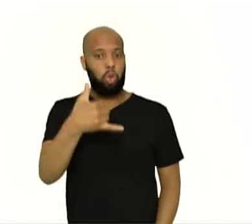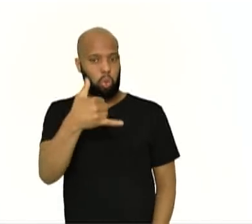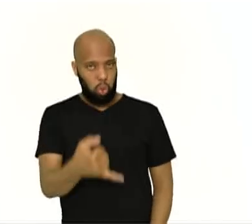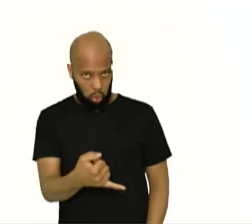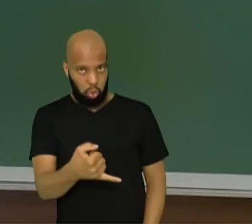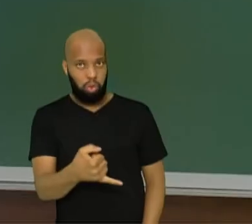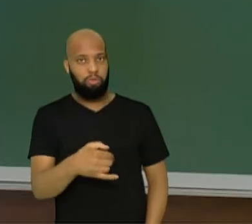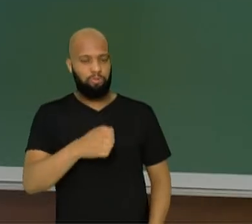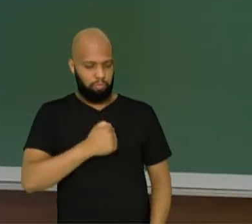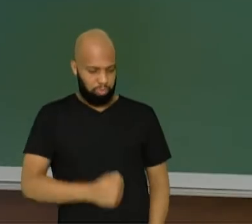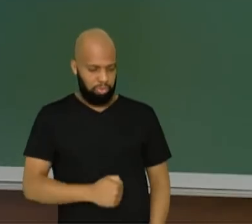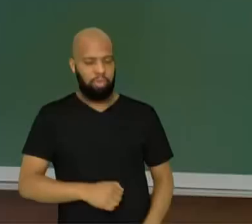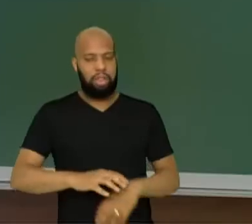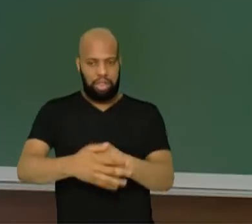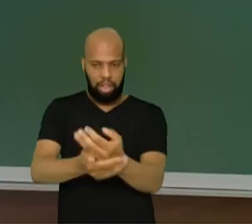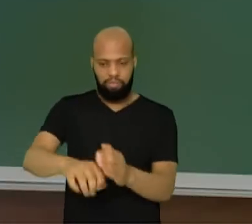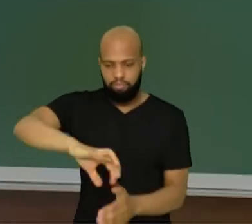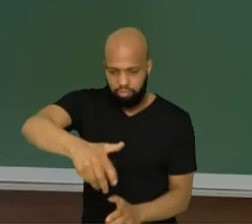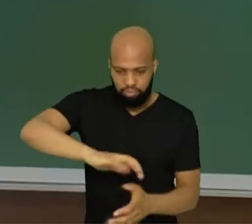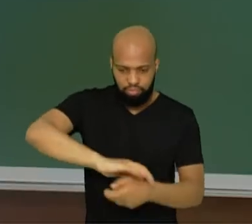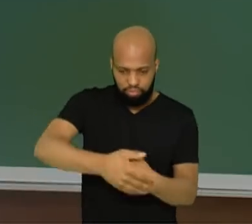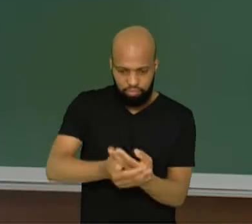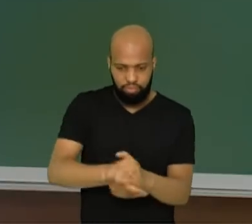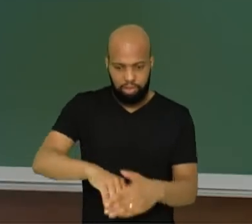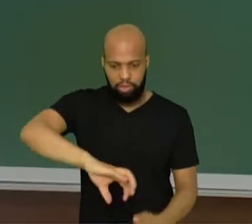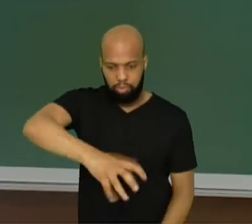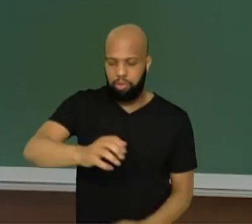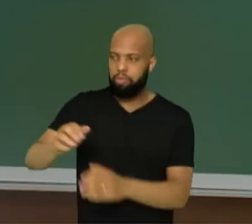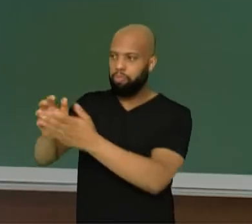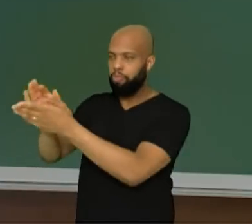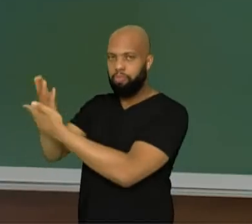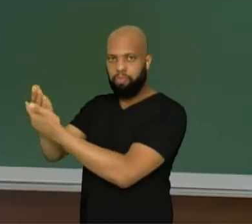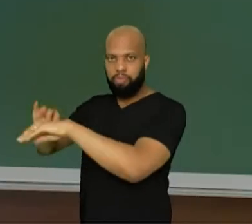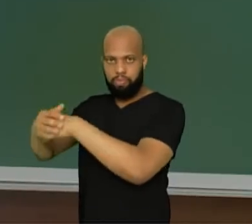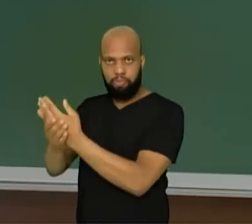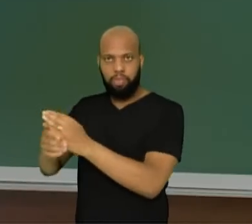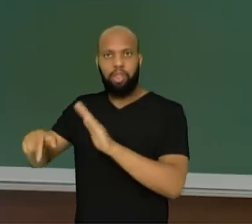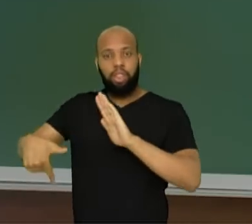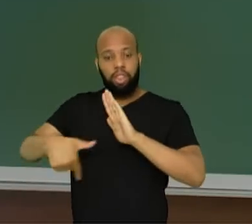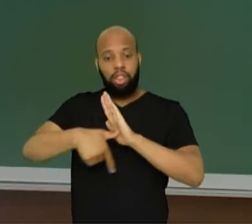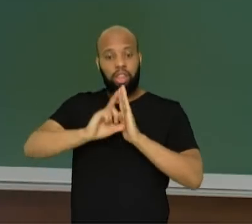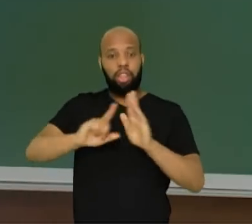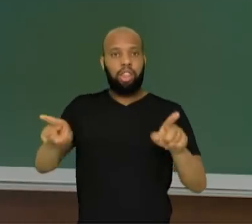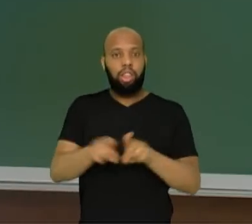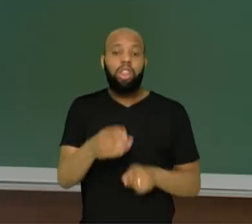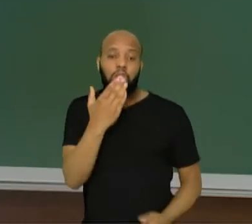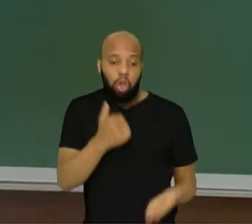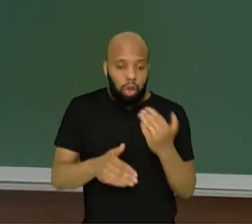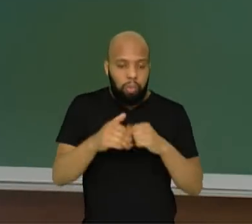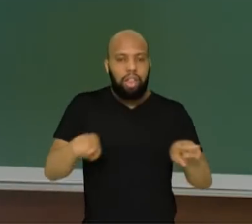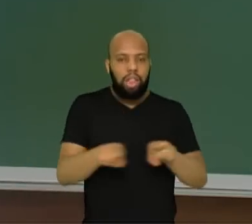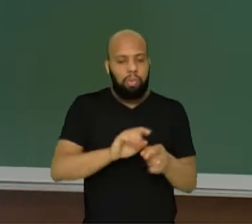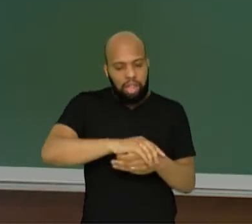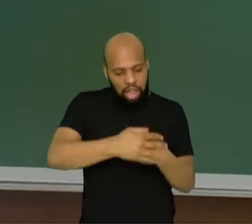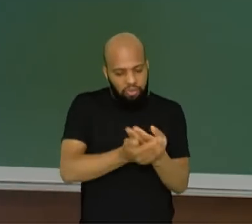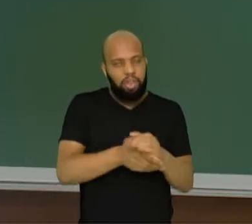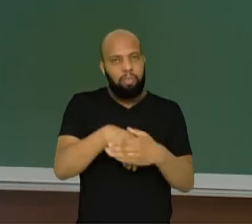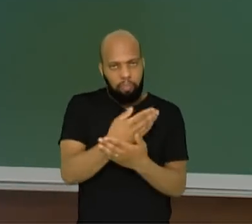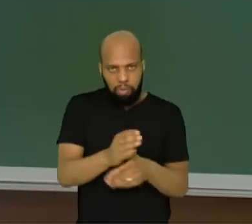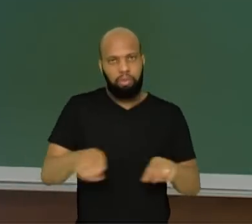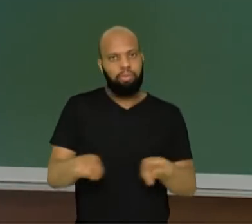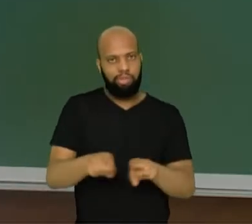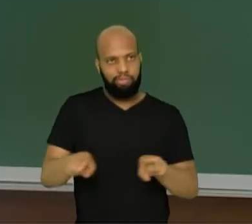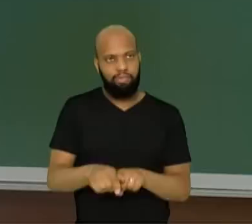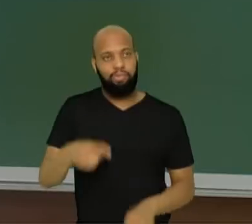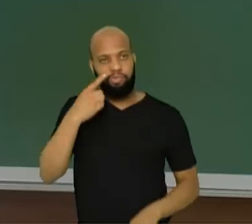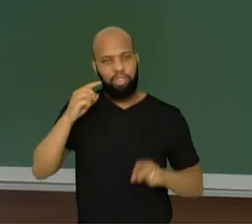seja, após ir ao banheiro, e antes das refeições e da manipulação dos alimentos. Vocês vão perceber